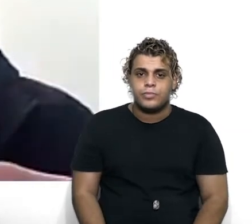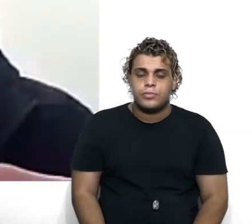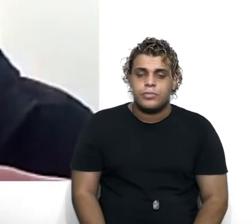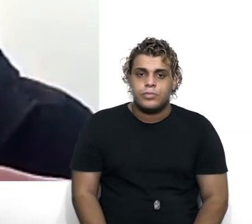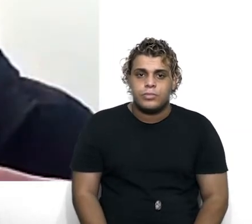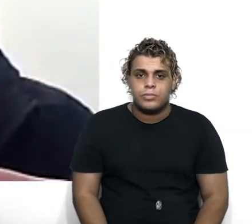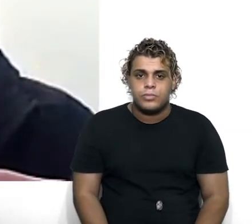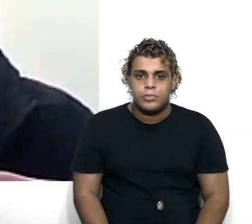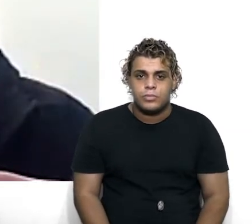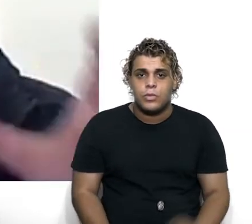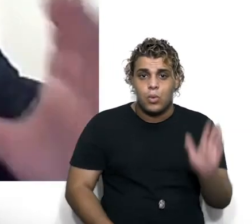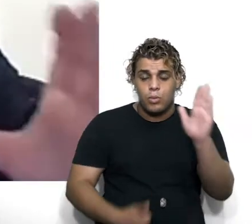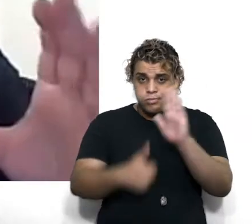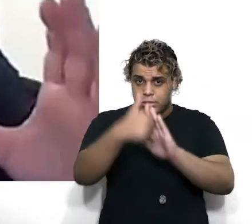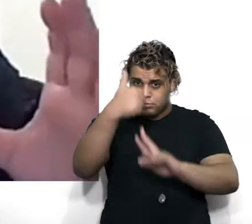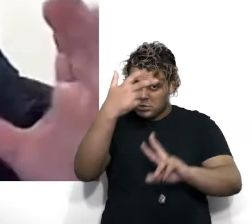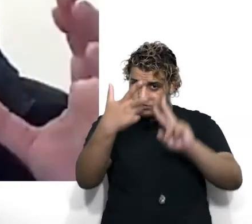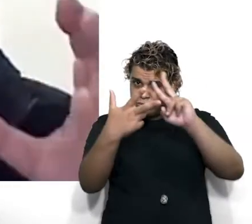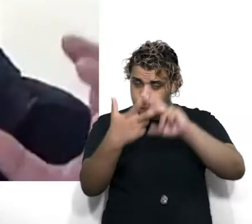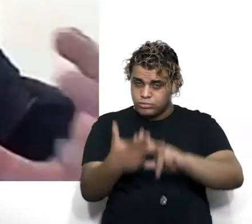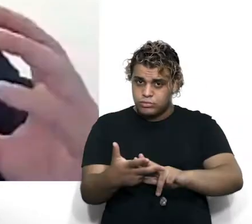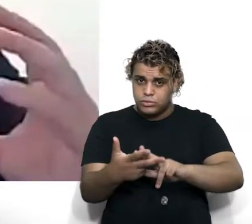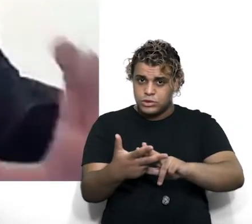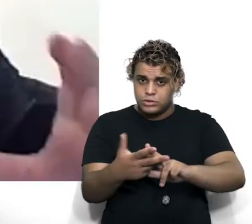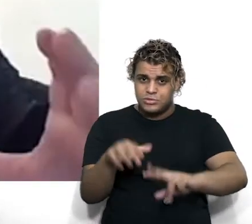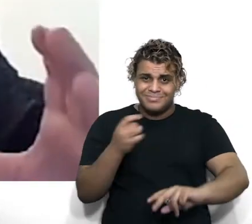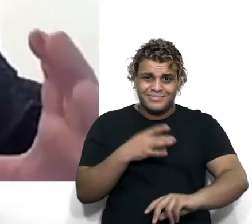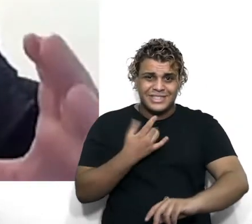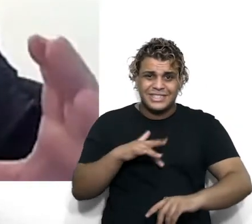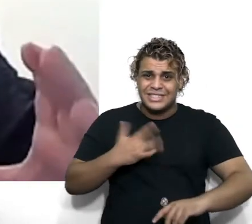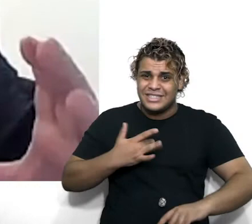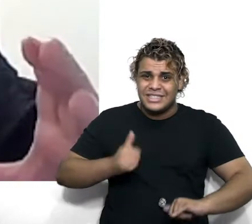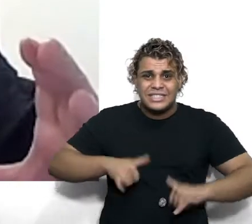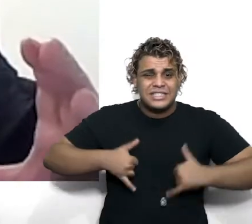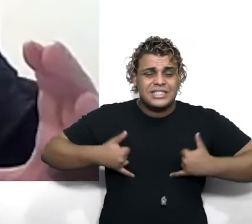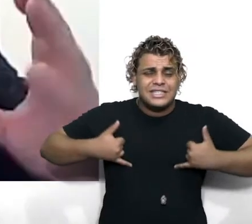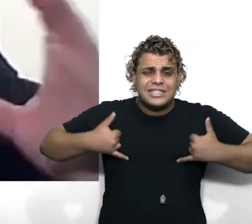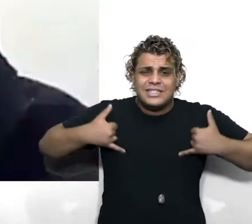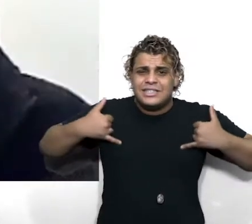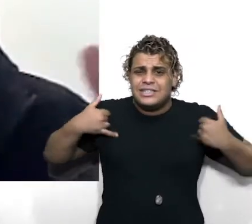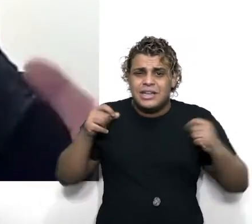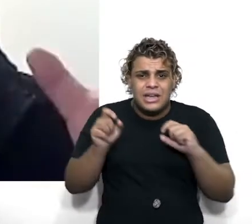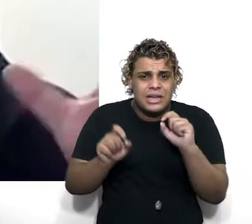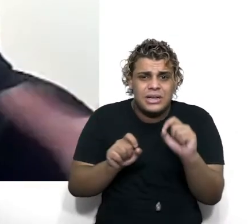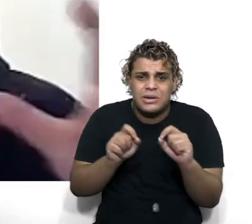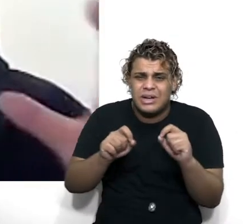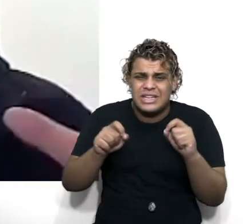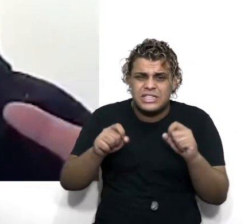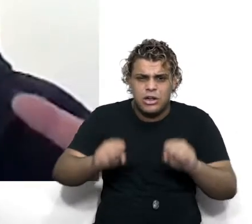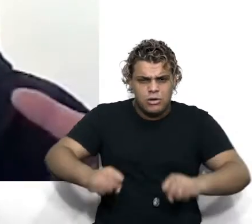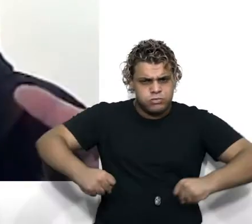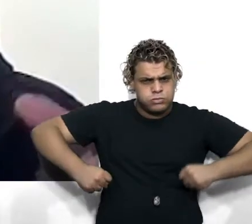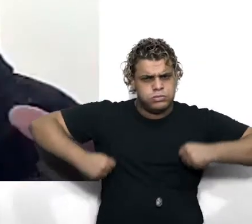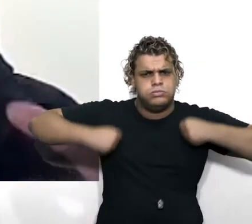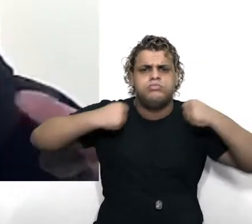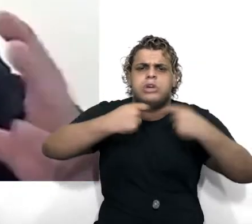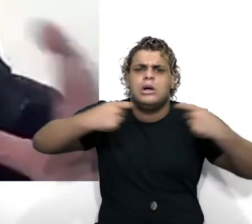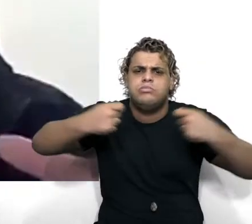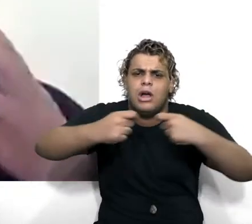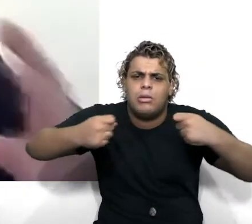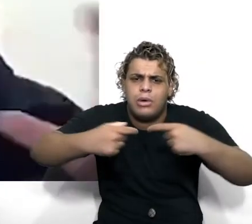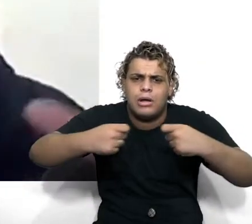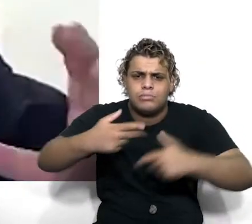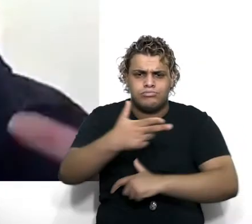o primeiro confinamento, primeiro momento, havia uma energia de de guerra, uma energia de bombardeamento, uma